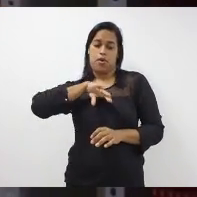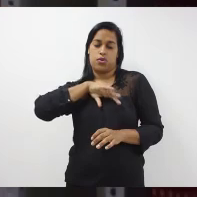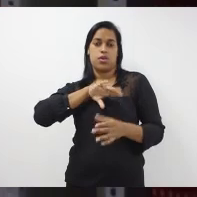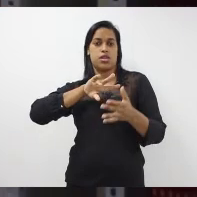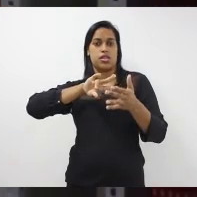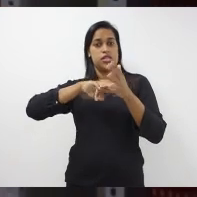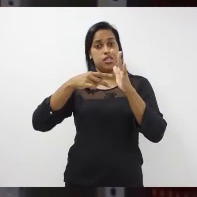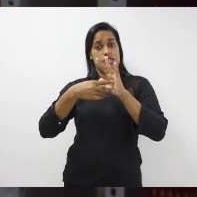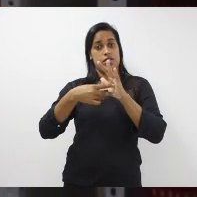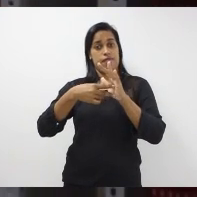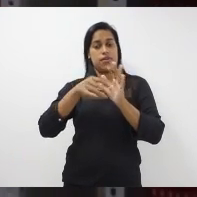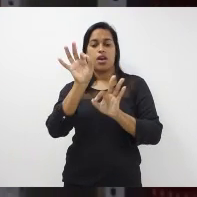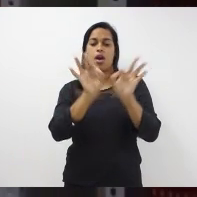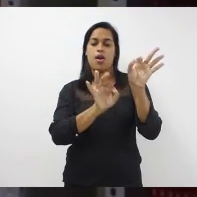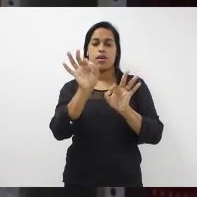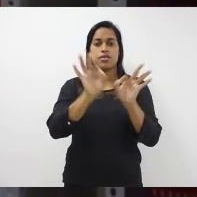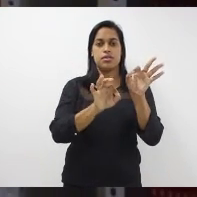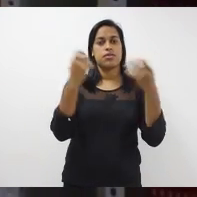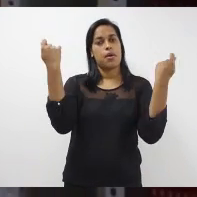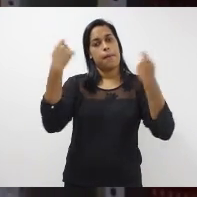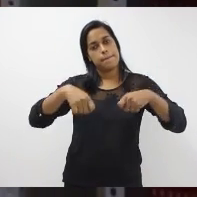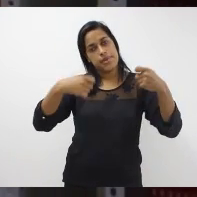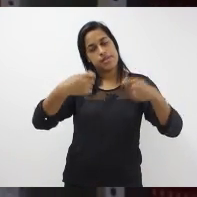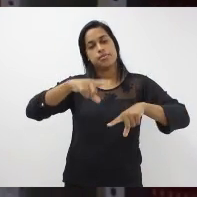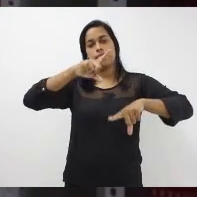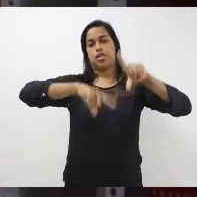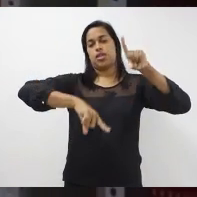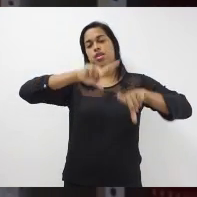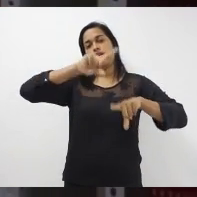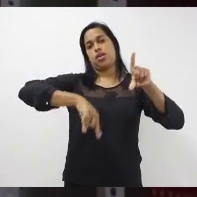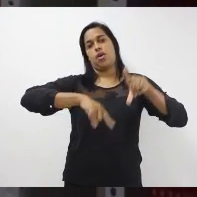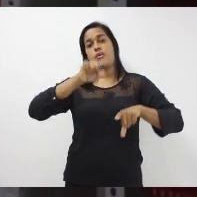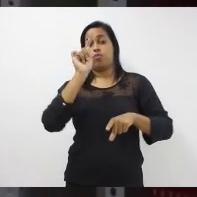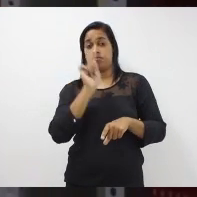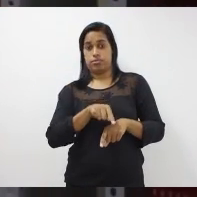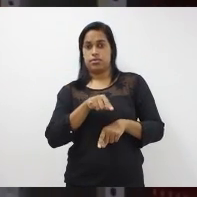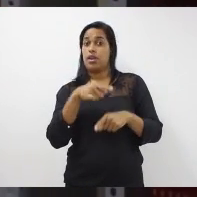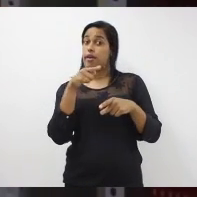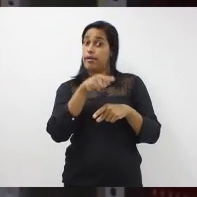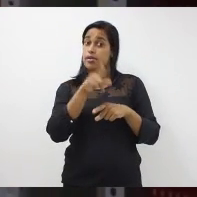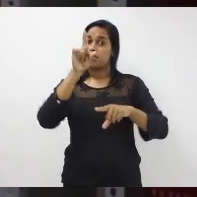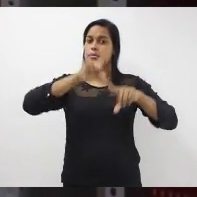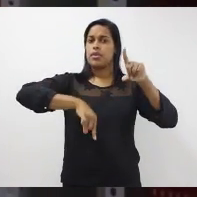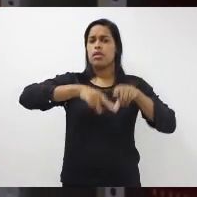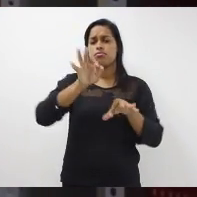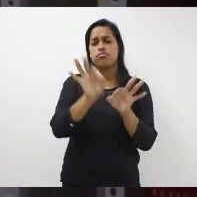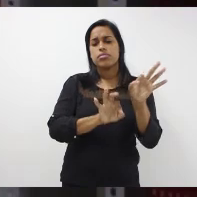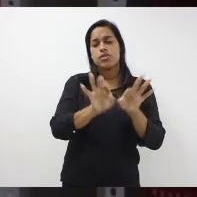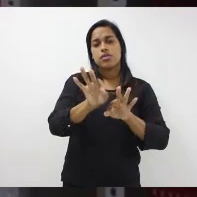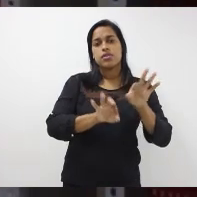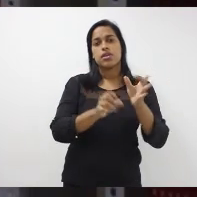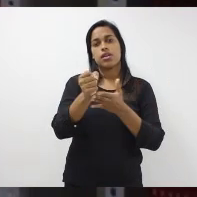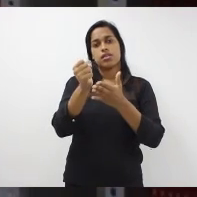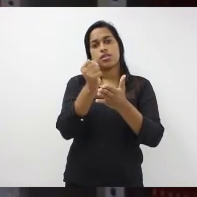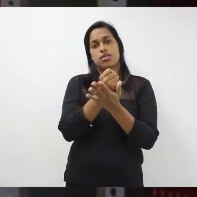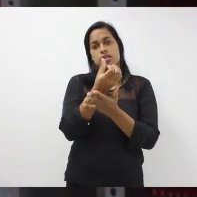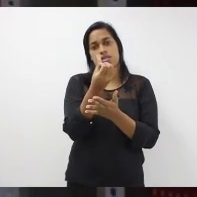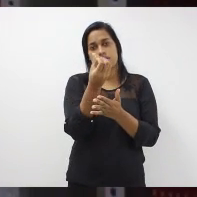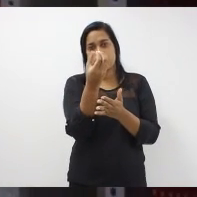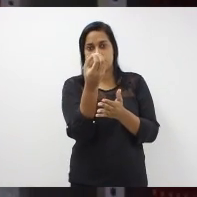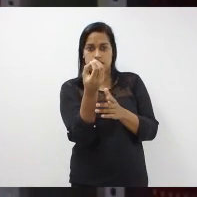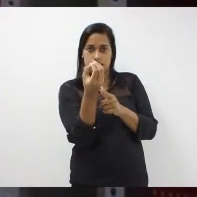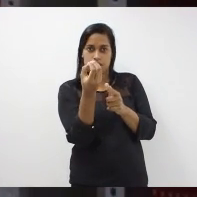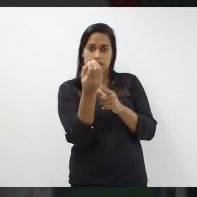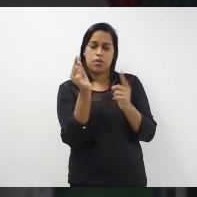dizer Planejamento das Necessidades de Materiais. Esse planejamento foi elaborado na década de 60